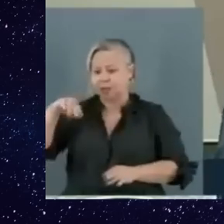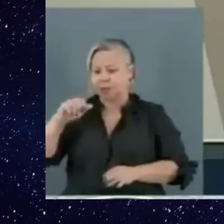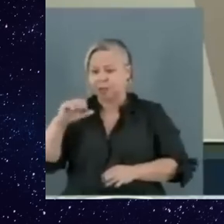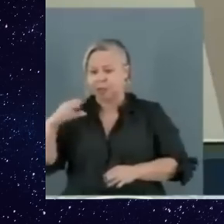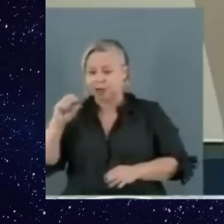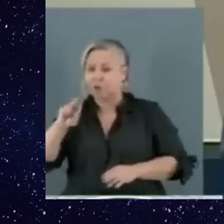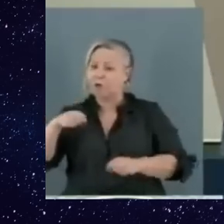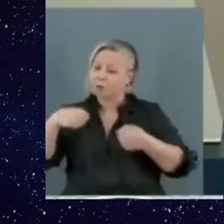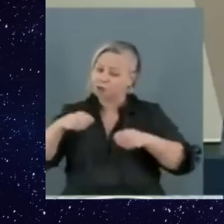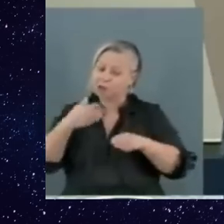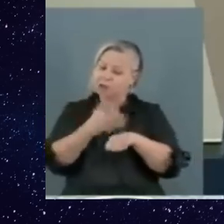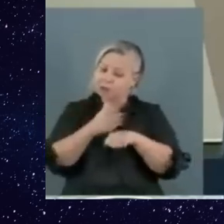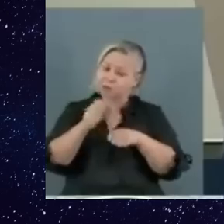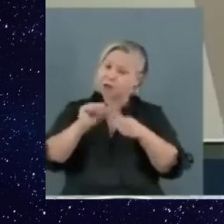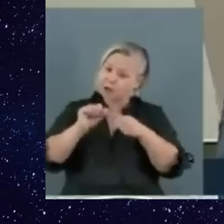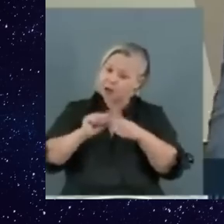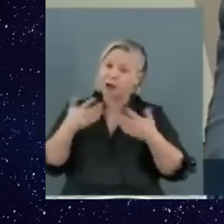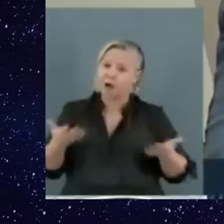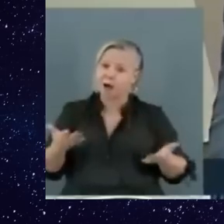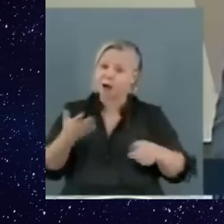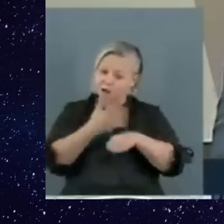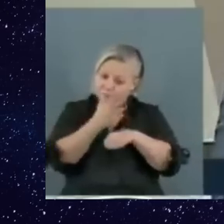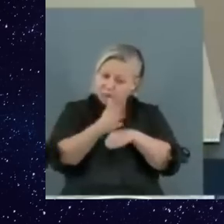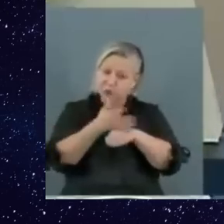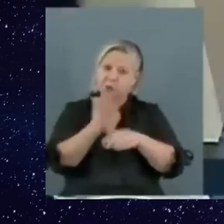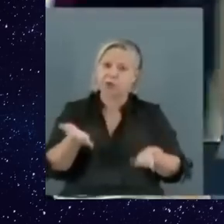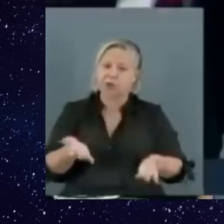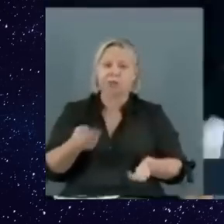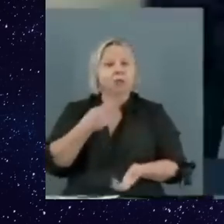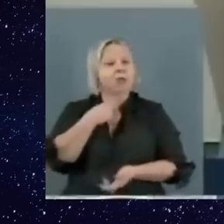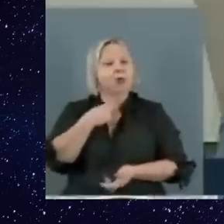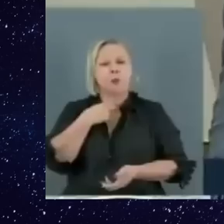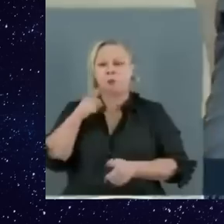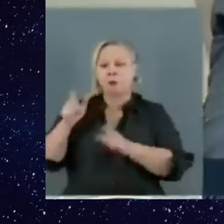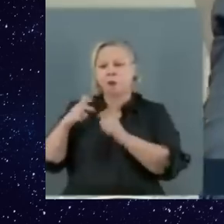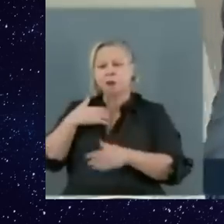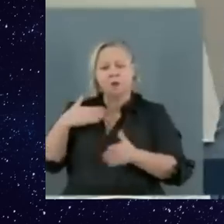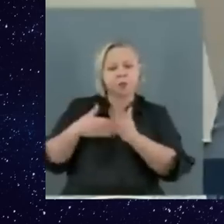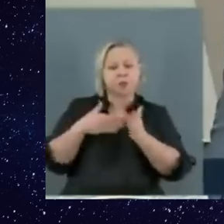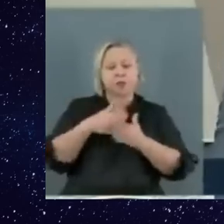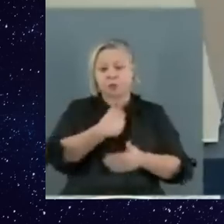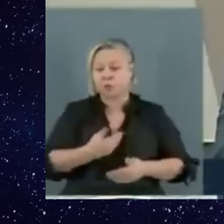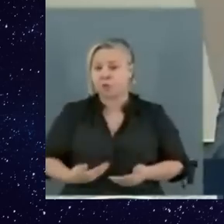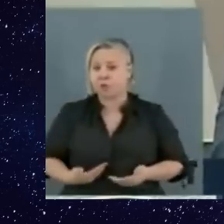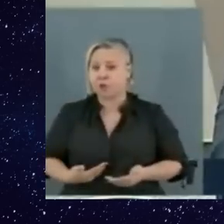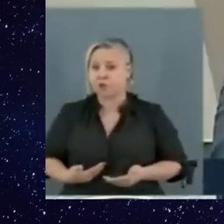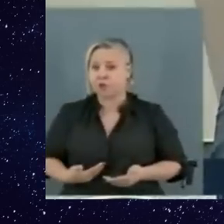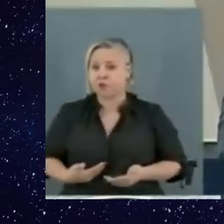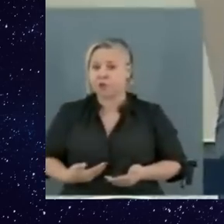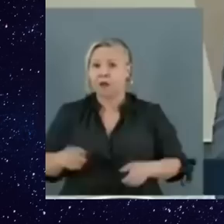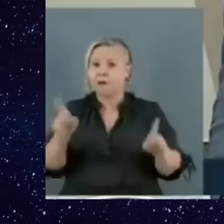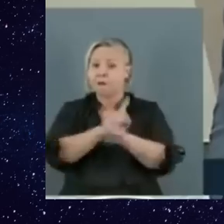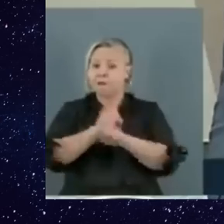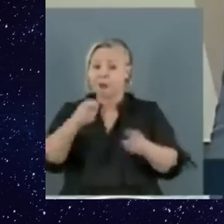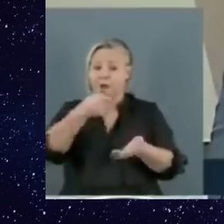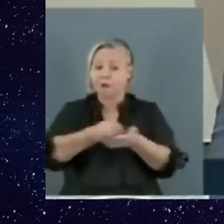está violando a lei. E o senhor não pode, ninguém pode pedir que o governo deixe de cumprir a lei, por conta